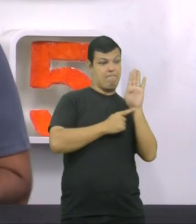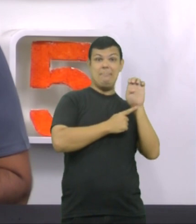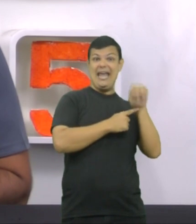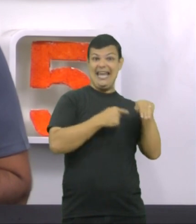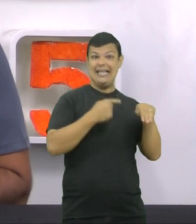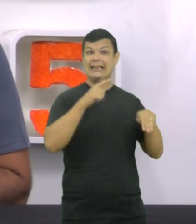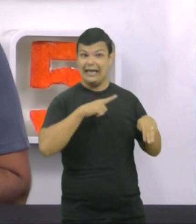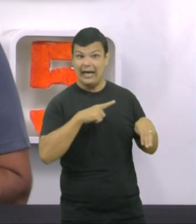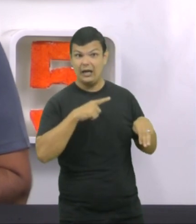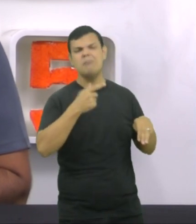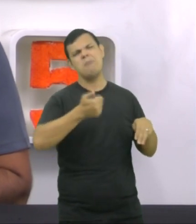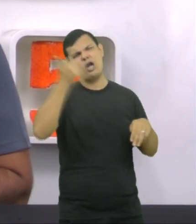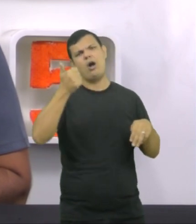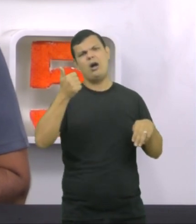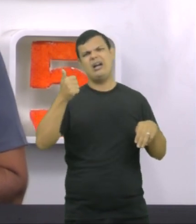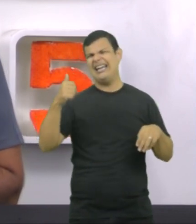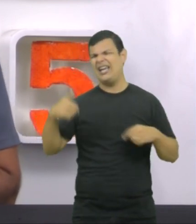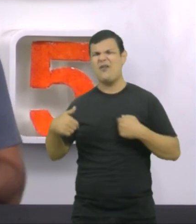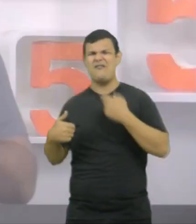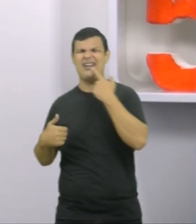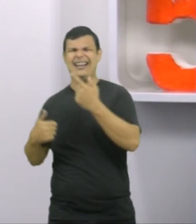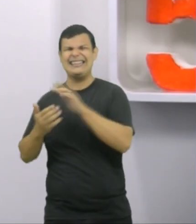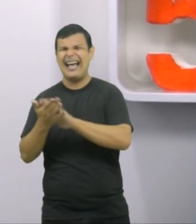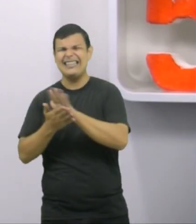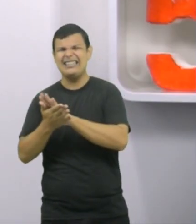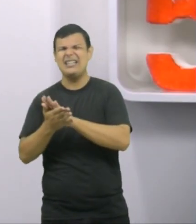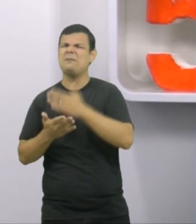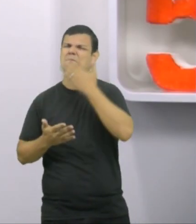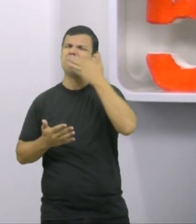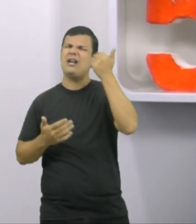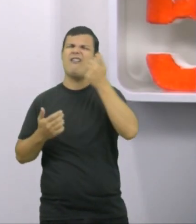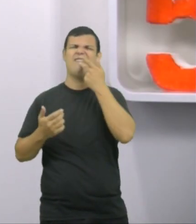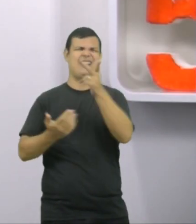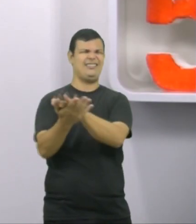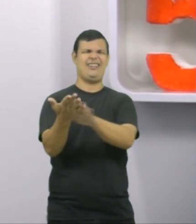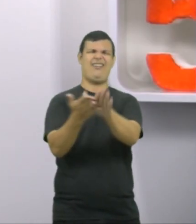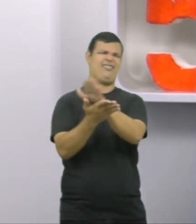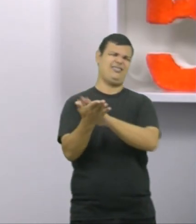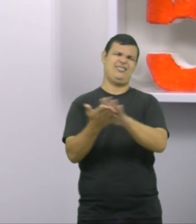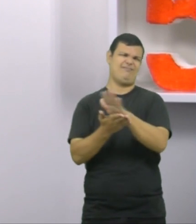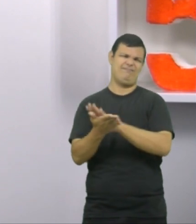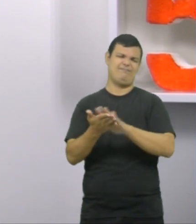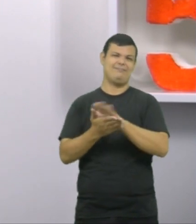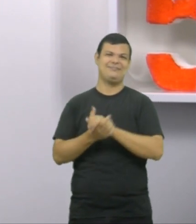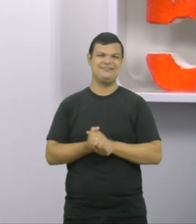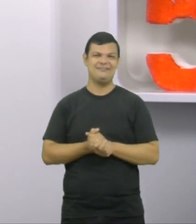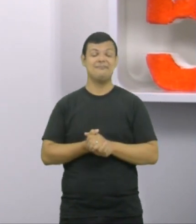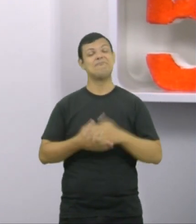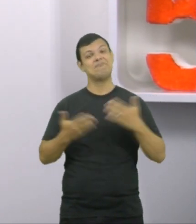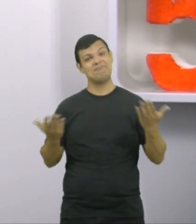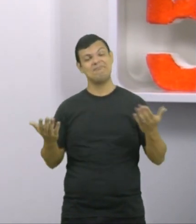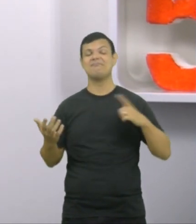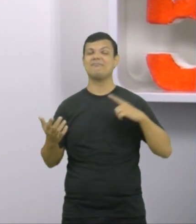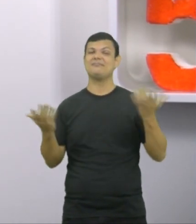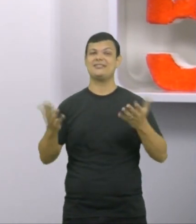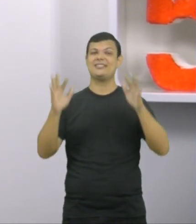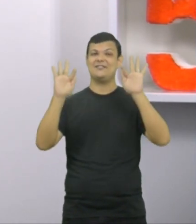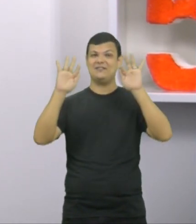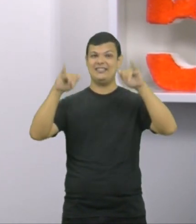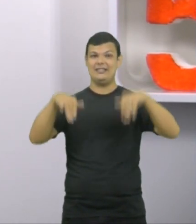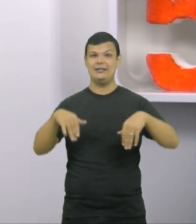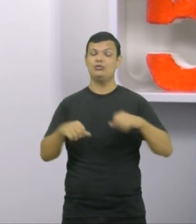você ouviu falar, ou melhor calar se não tem por que falar bem, porque não tem por que falar, porque não tem por